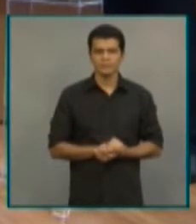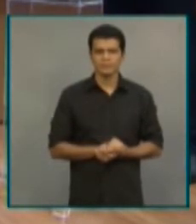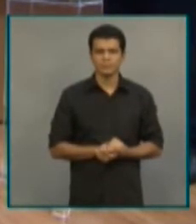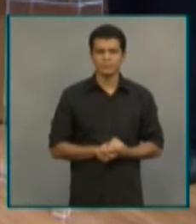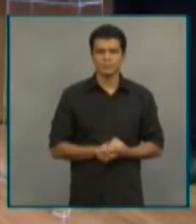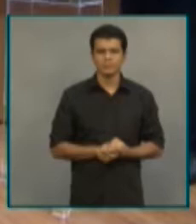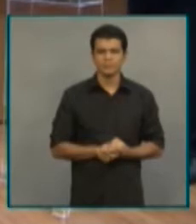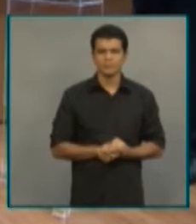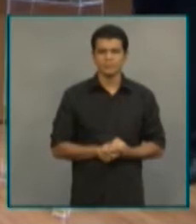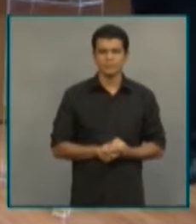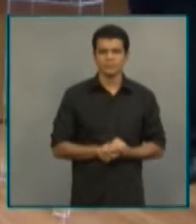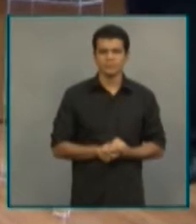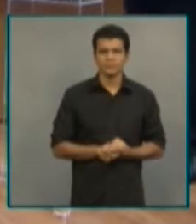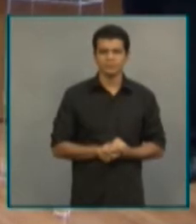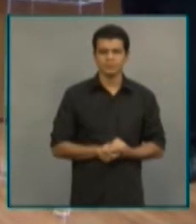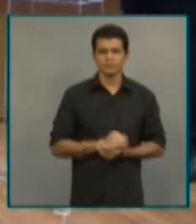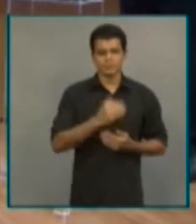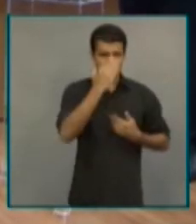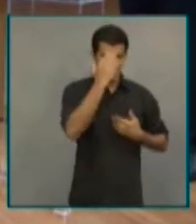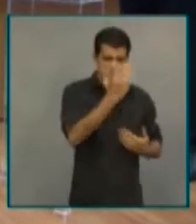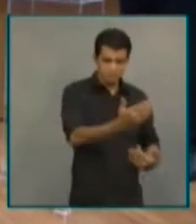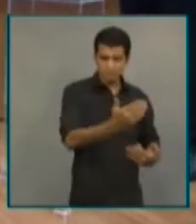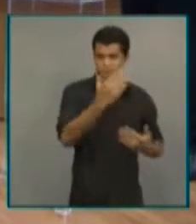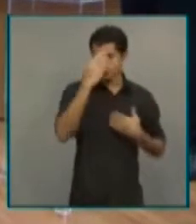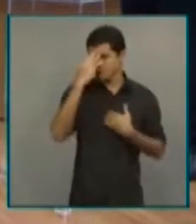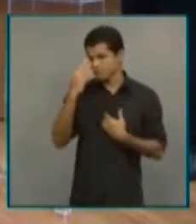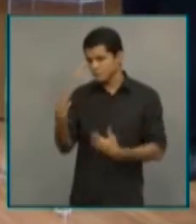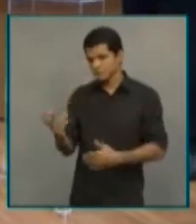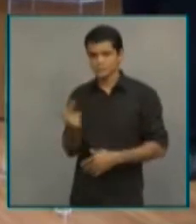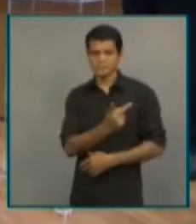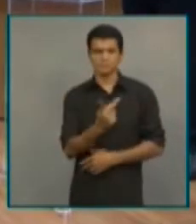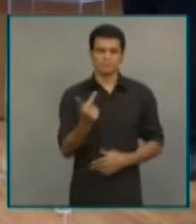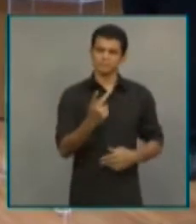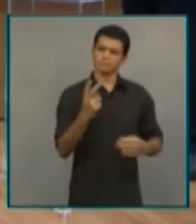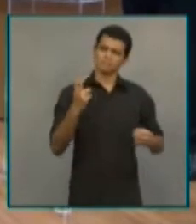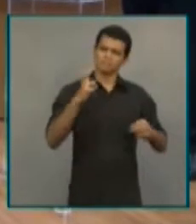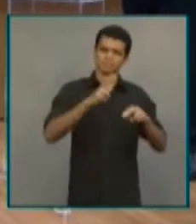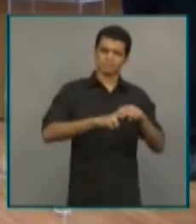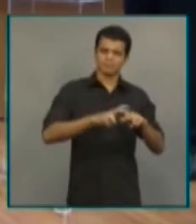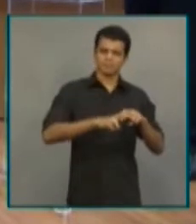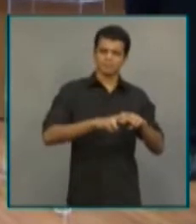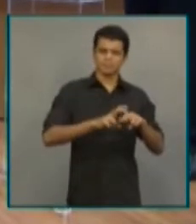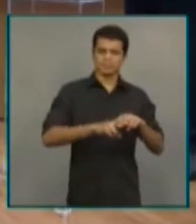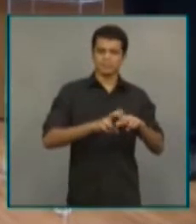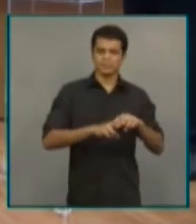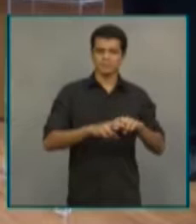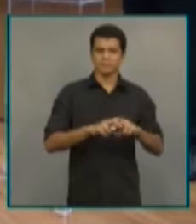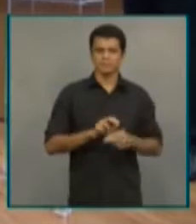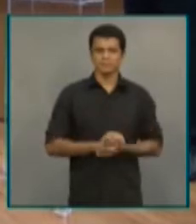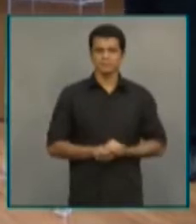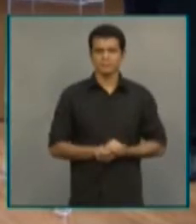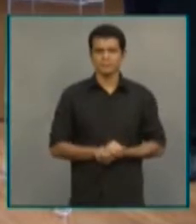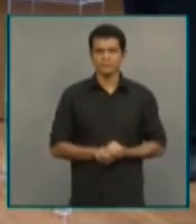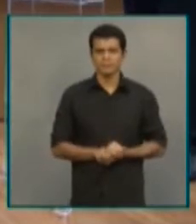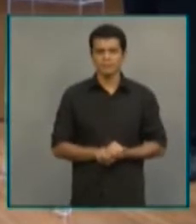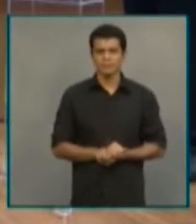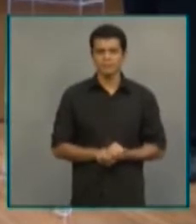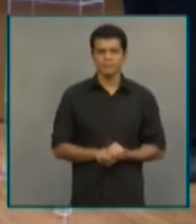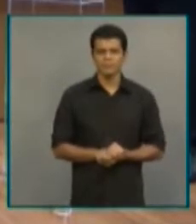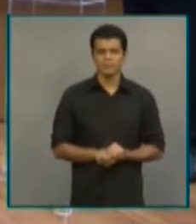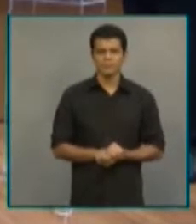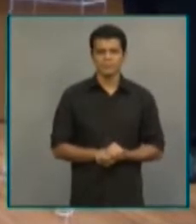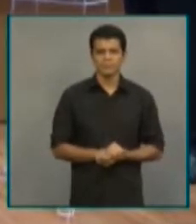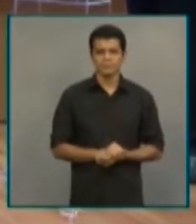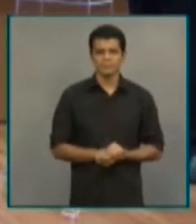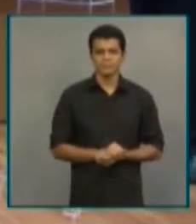A presidente agradece aos candidatos, retornem ao... Podem retornar à bancada, por gentileza. Muito